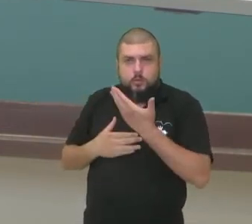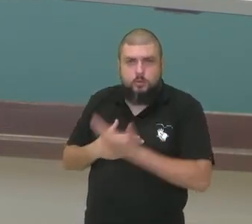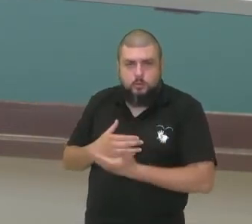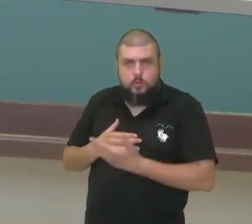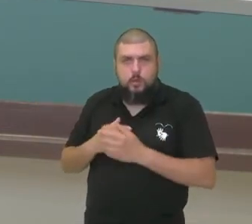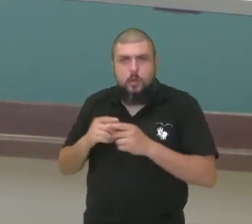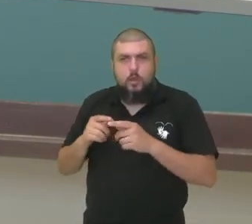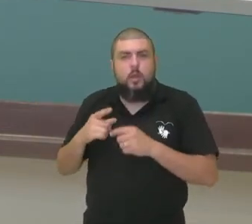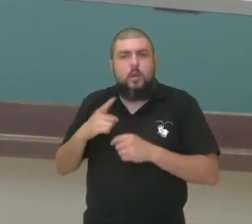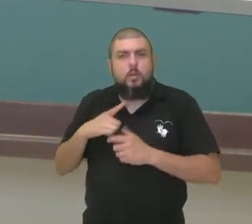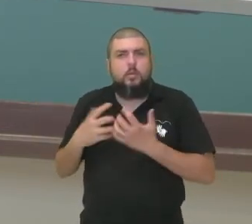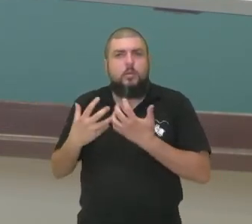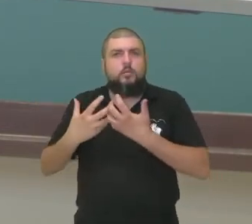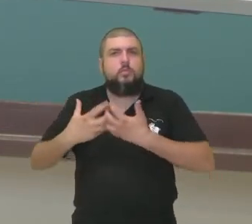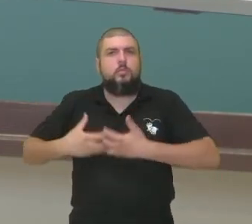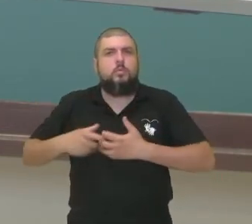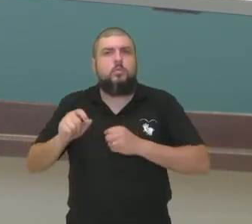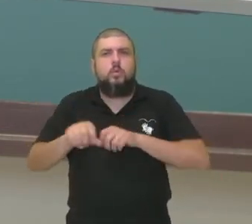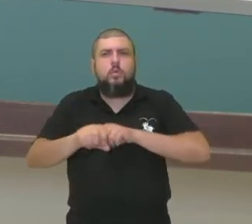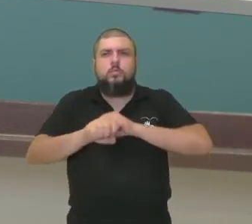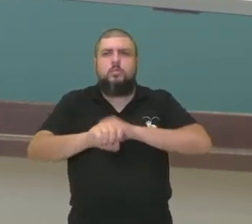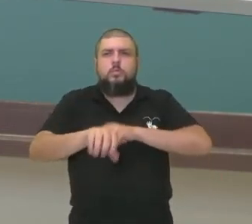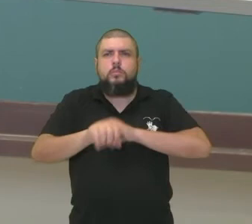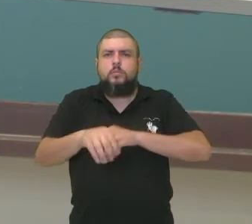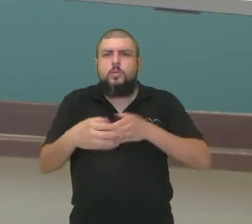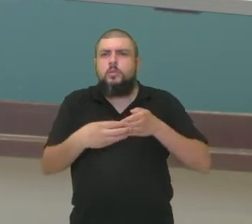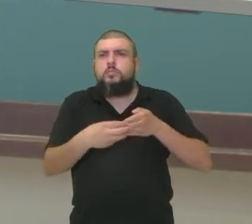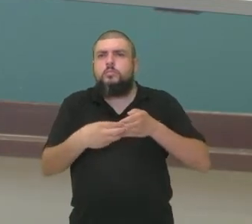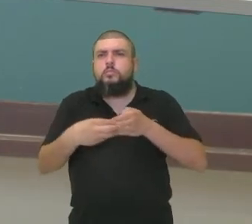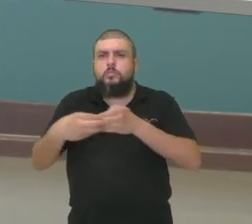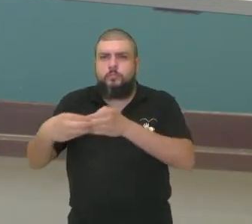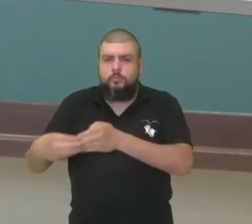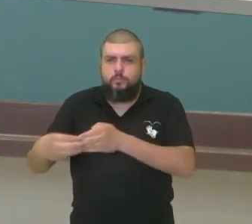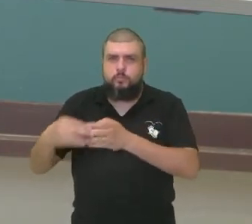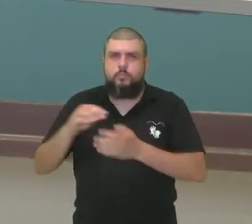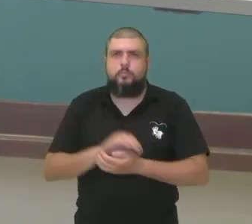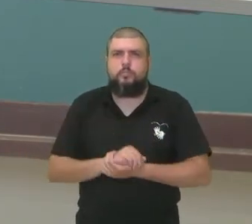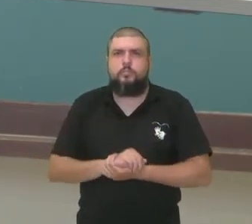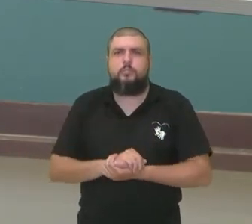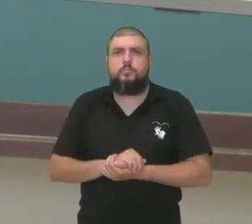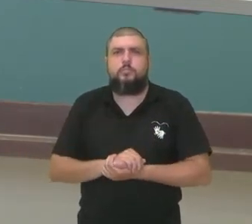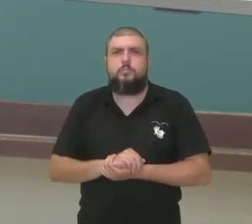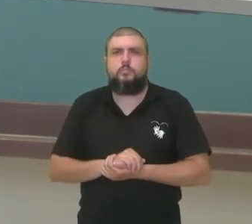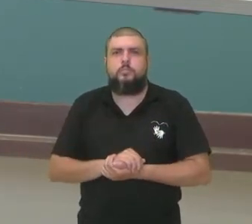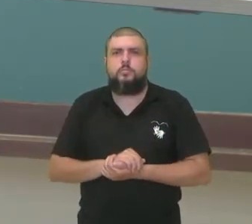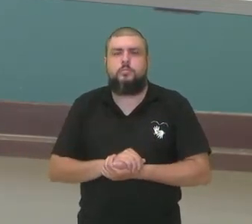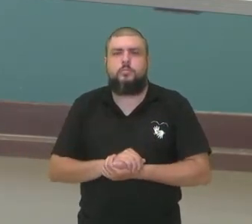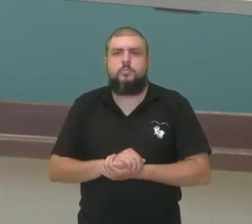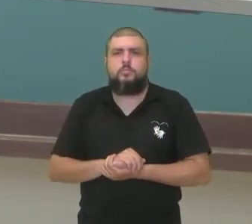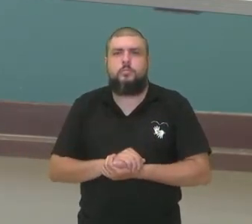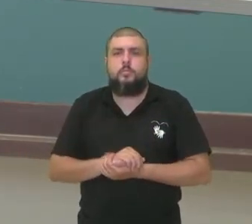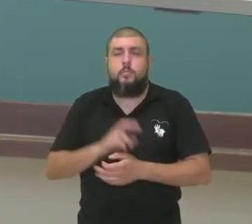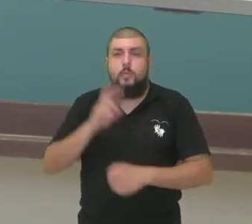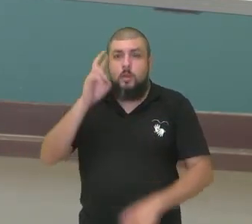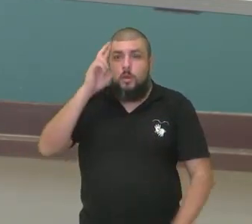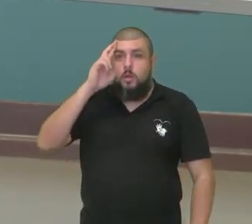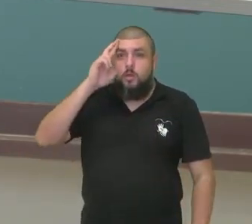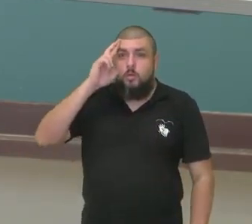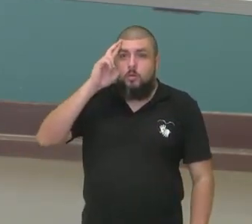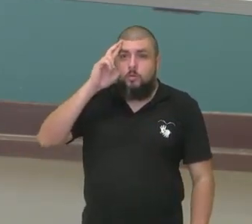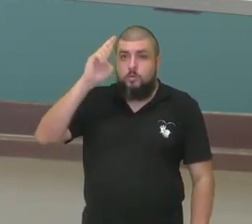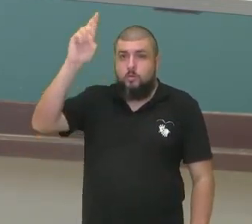de guiar a doutrina ou aquela determinada religião. Não estariam os líderes religiosos que